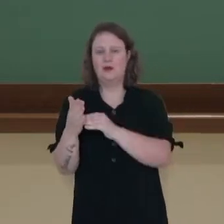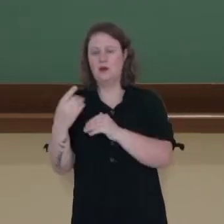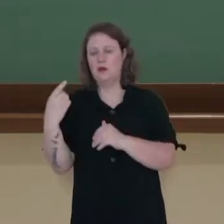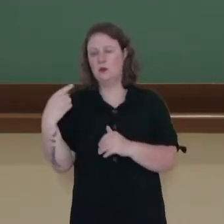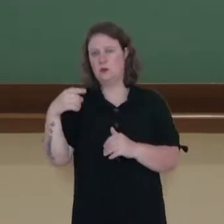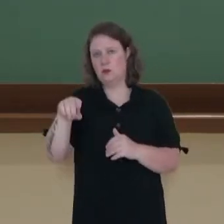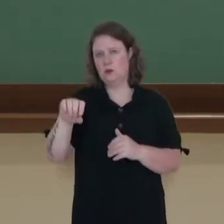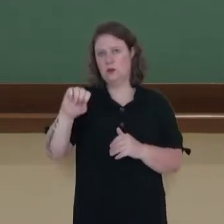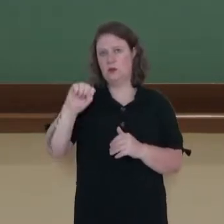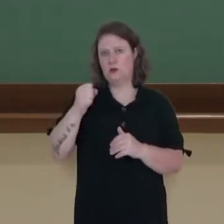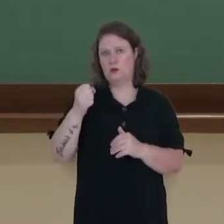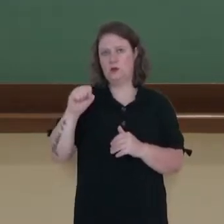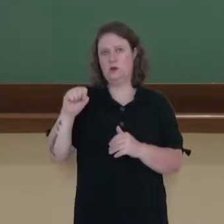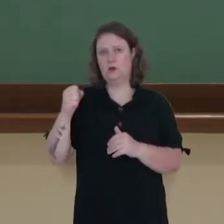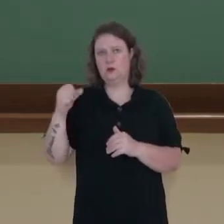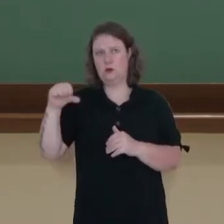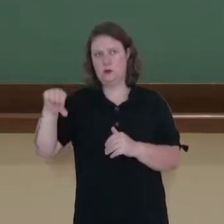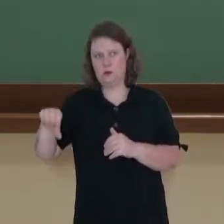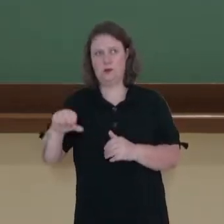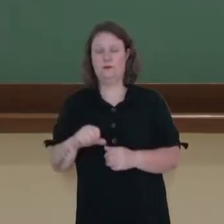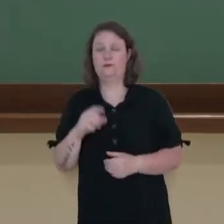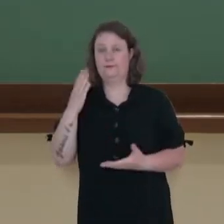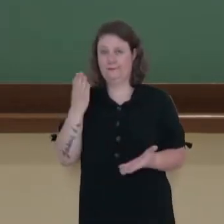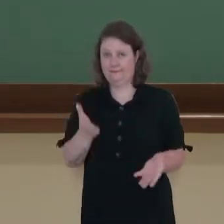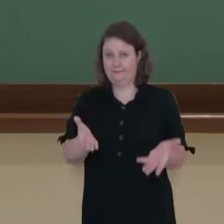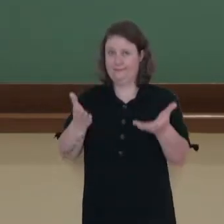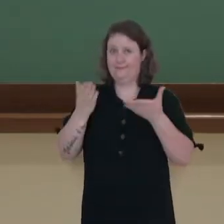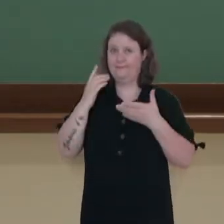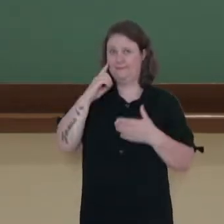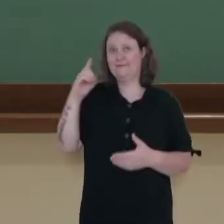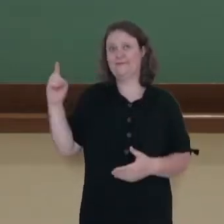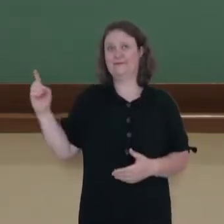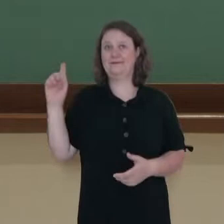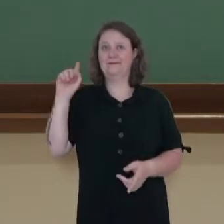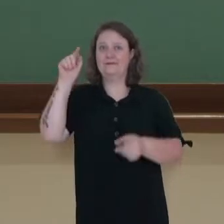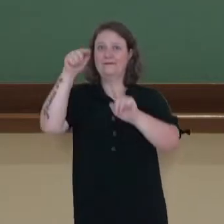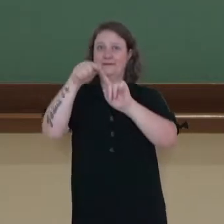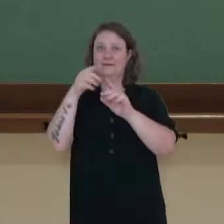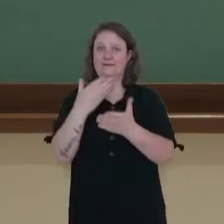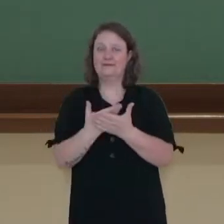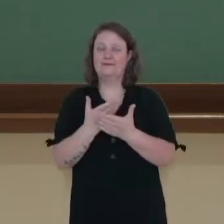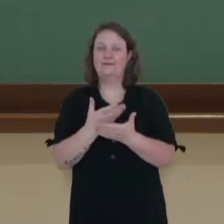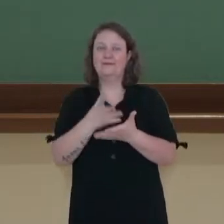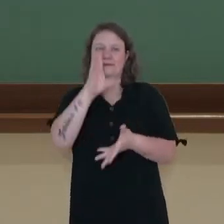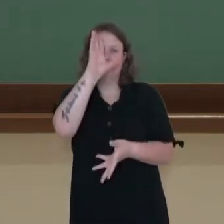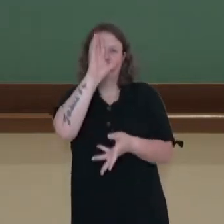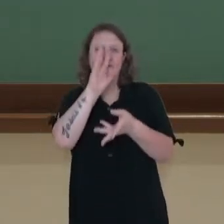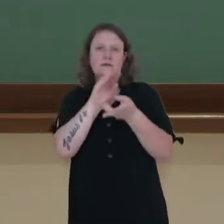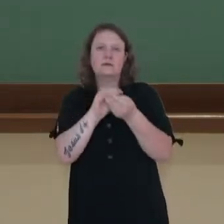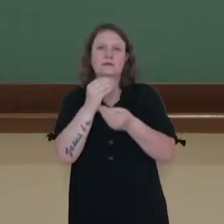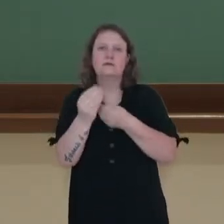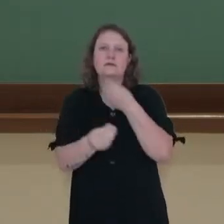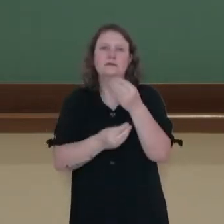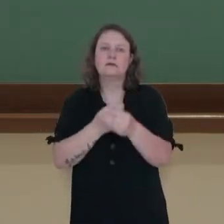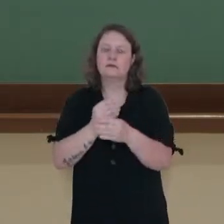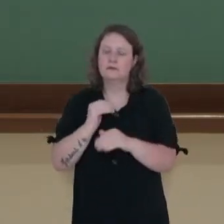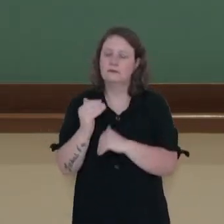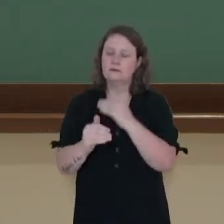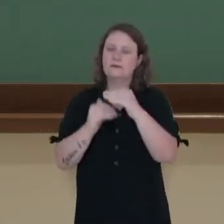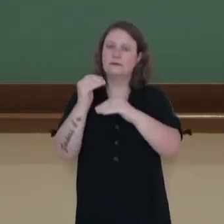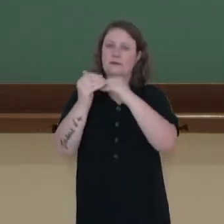1889. Convido você a ver o objetivo de aula, né? Compreender como se deu a formação do